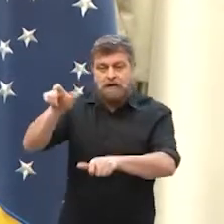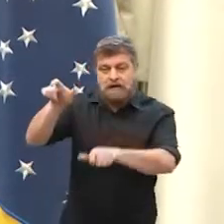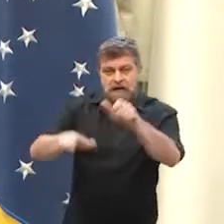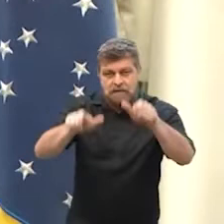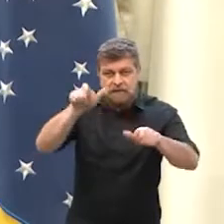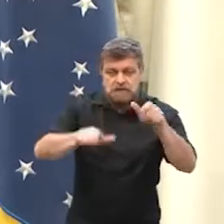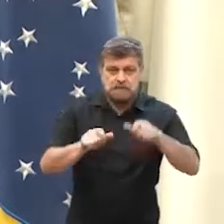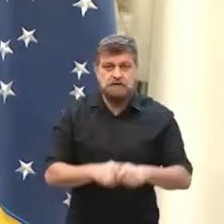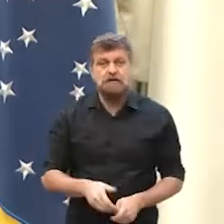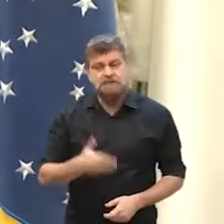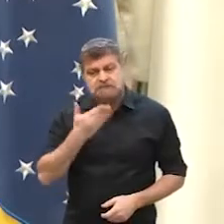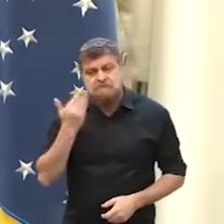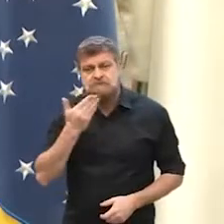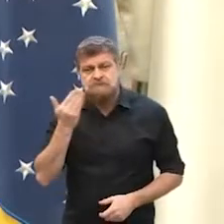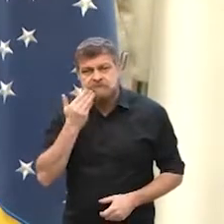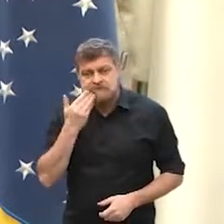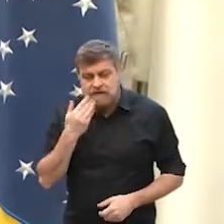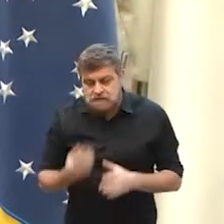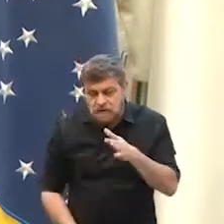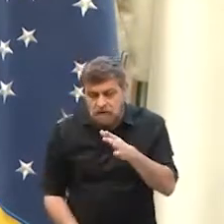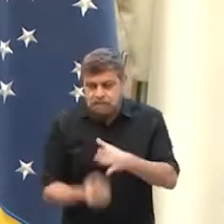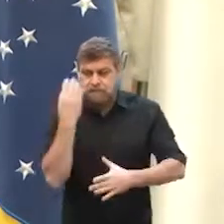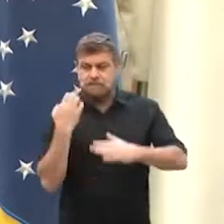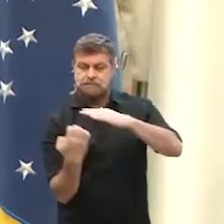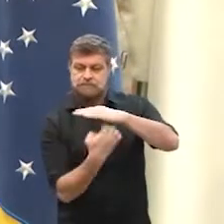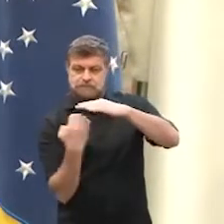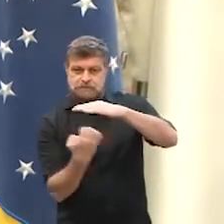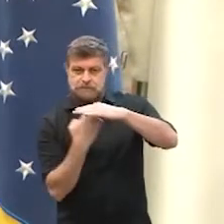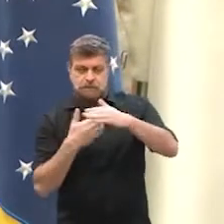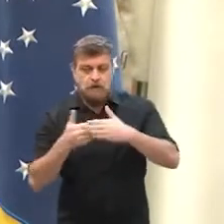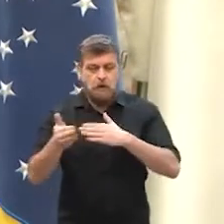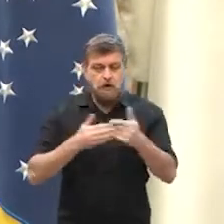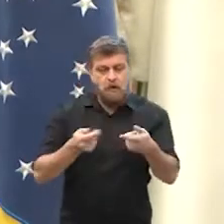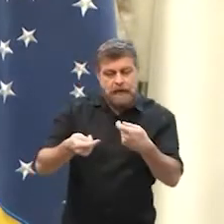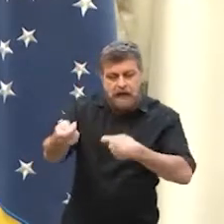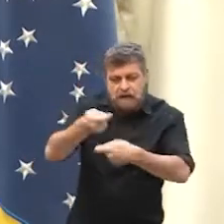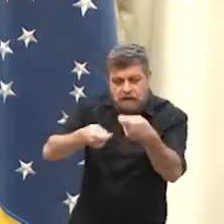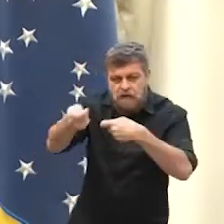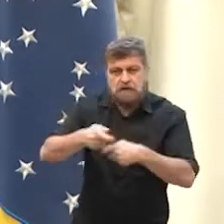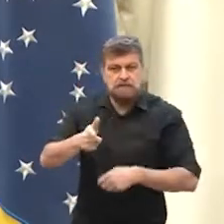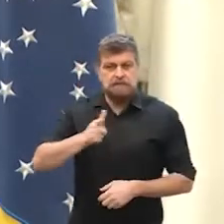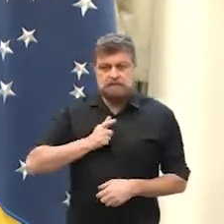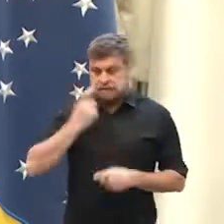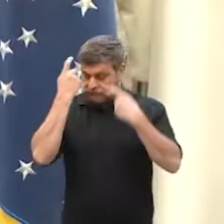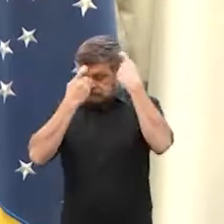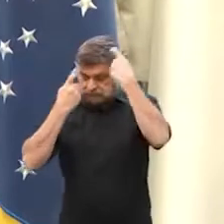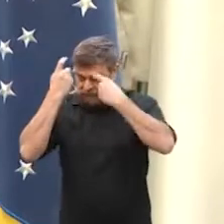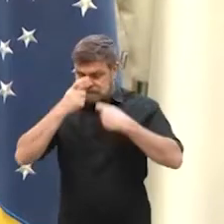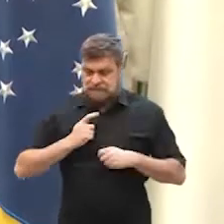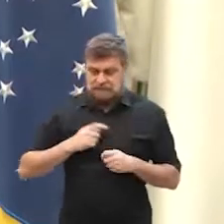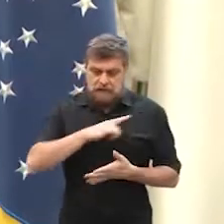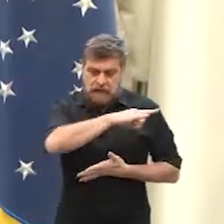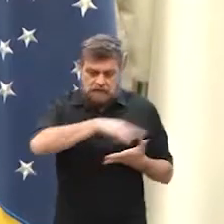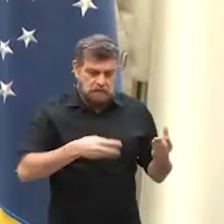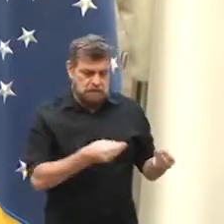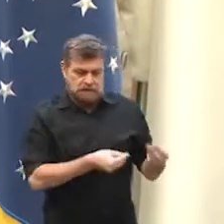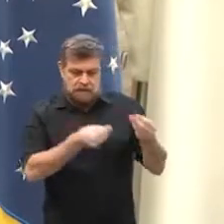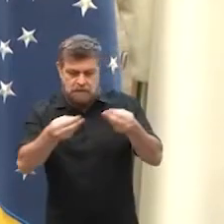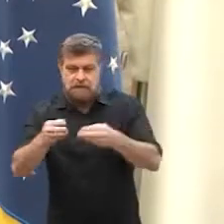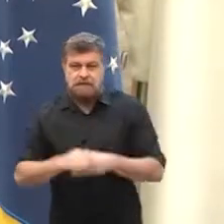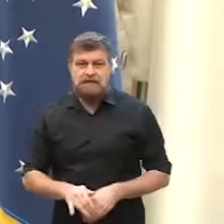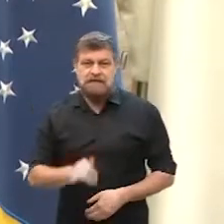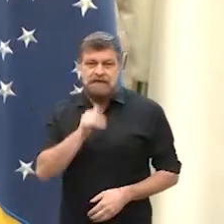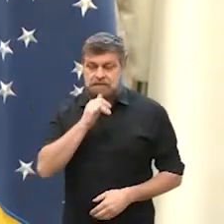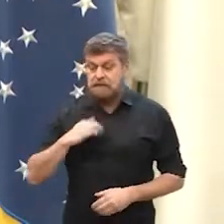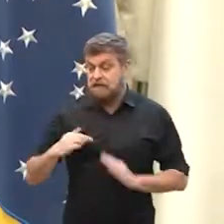ser muito fácil dele começar uma empresa ou qualquer negócio, sem ter a preocupação dele ter um alvará. Se eu quiser abrir na garagem